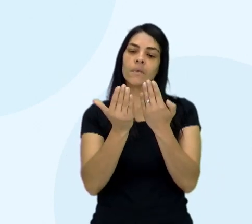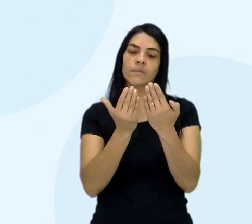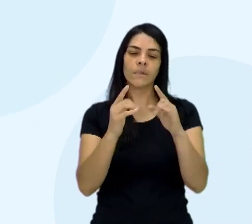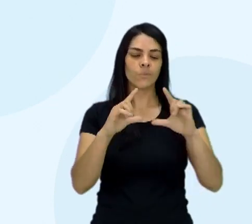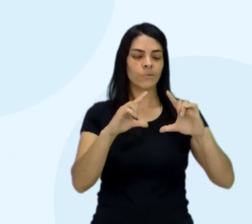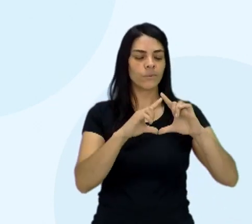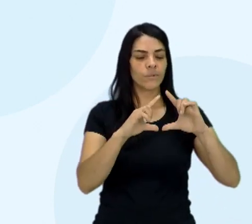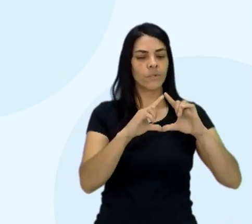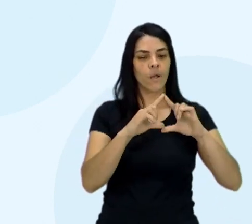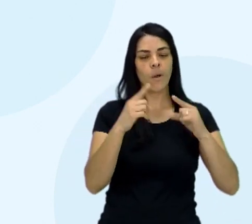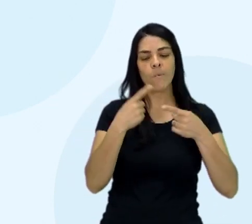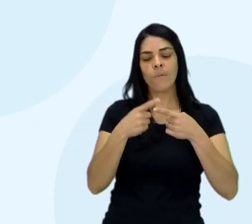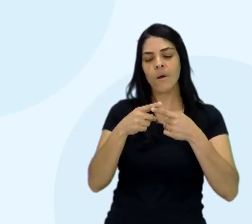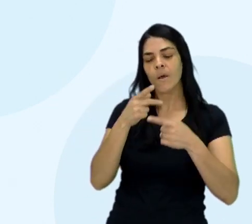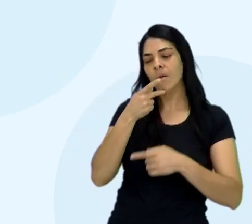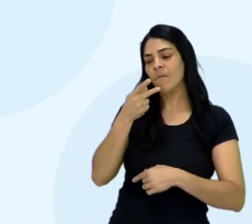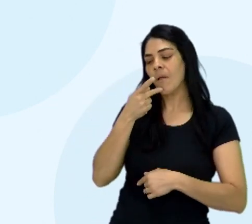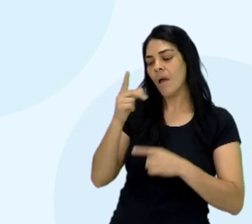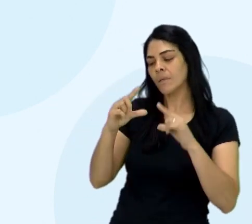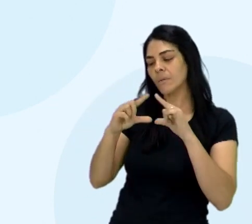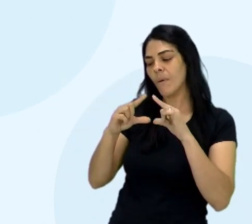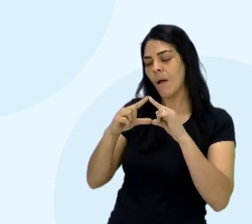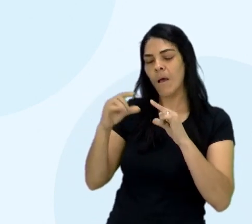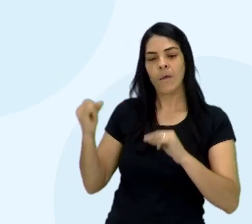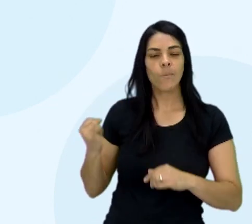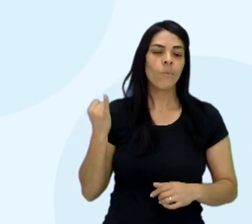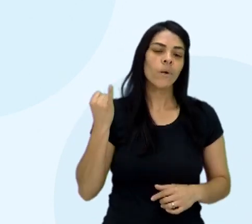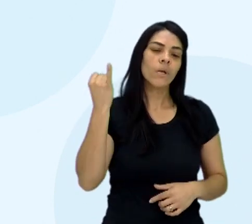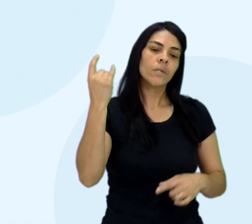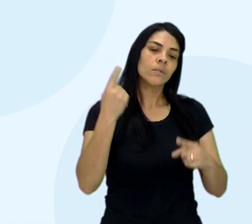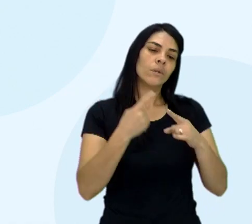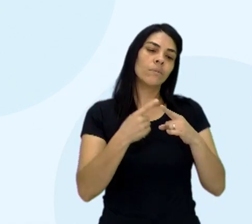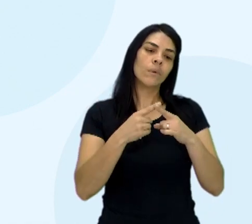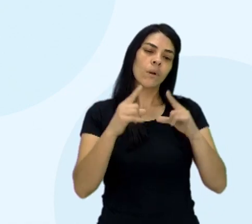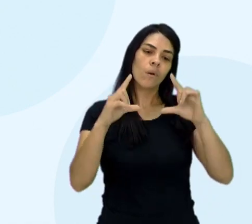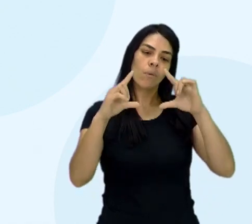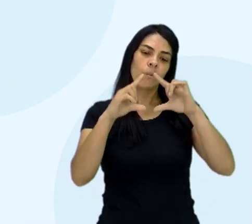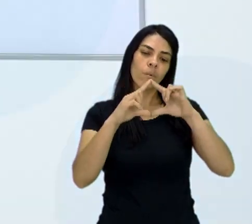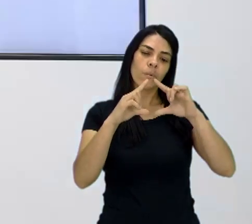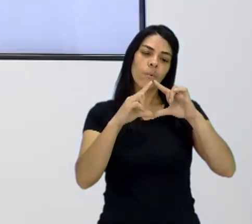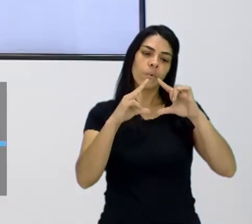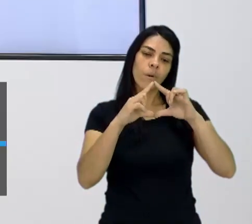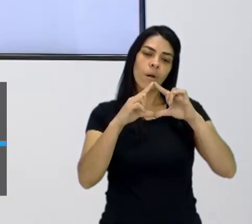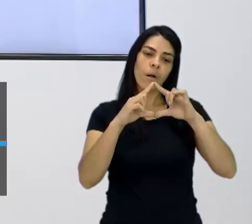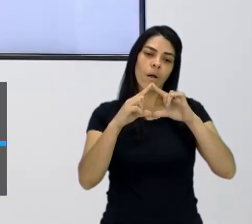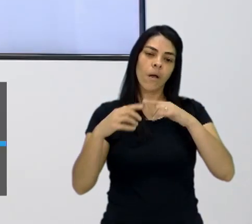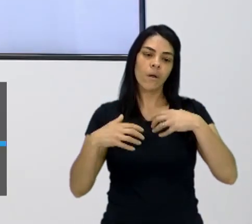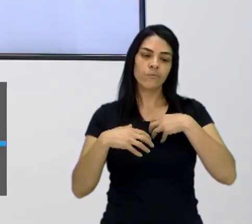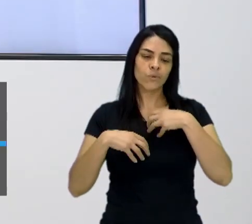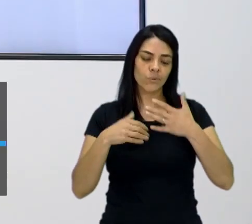que falar de triângulo é muito importante? Porque o triângulo é a menor forma que a gente tem, né,